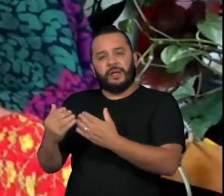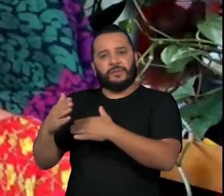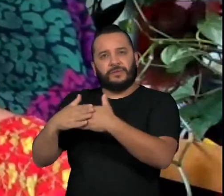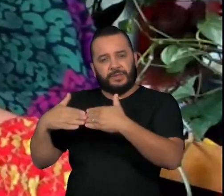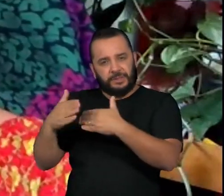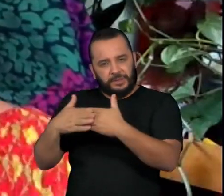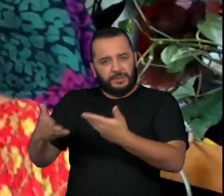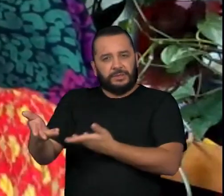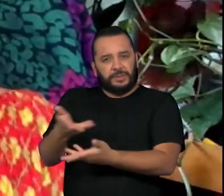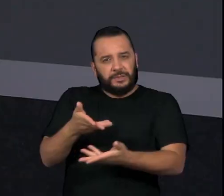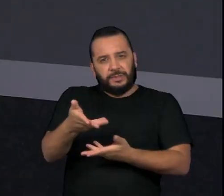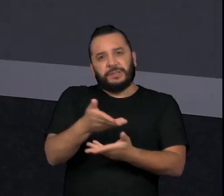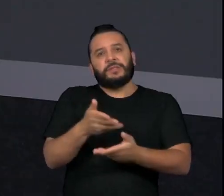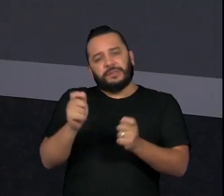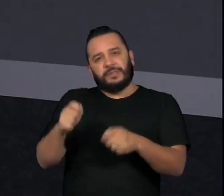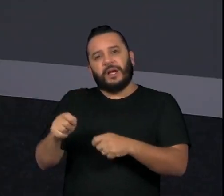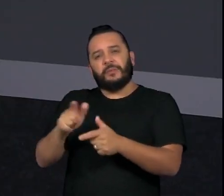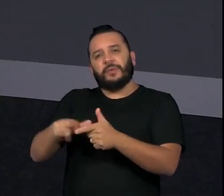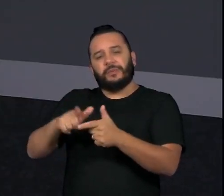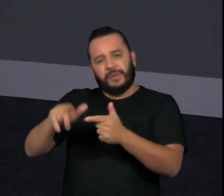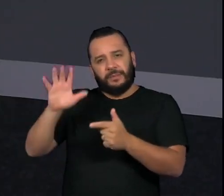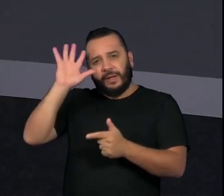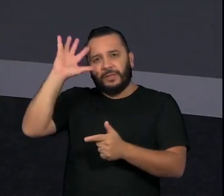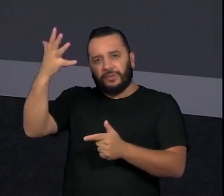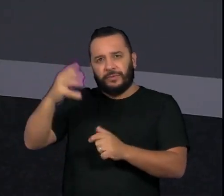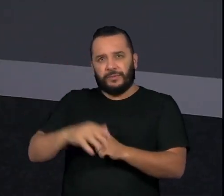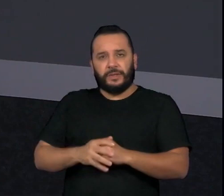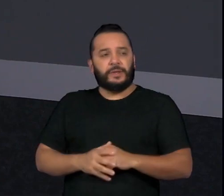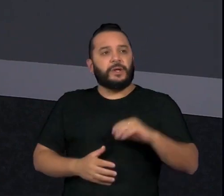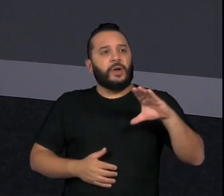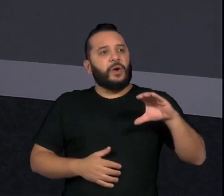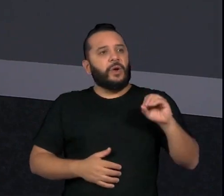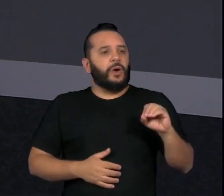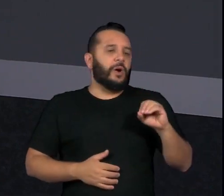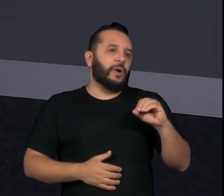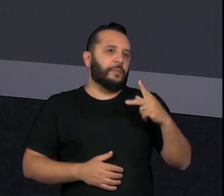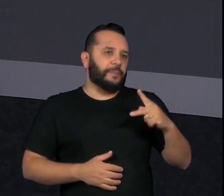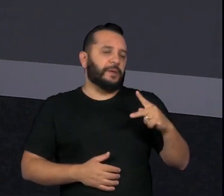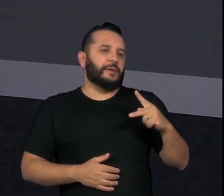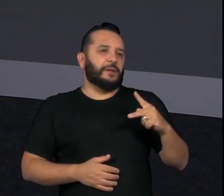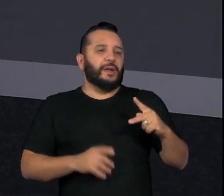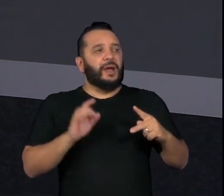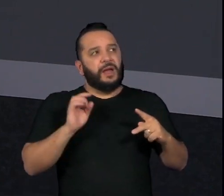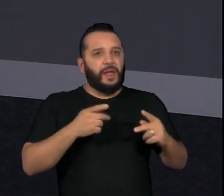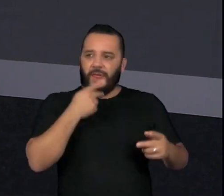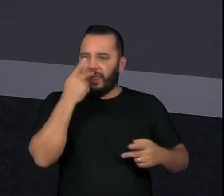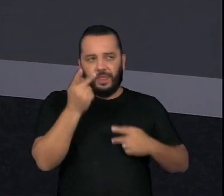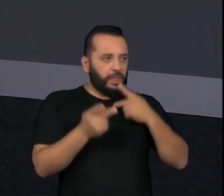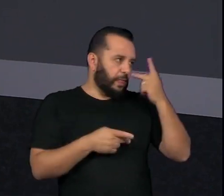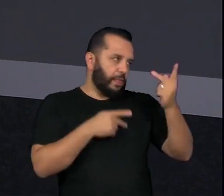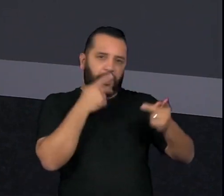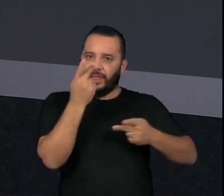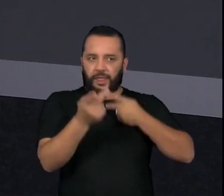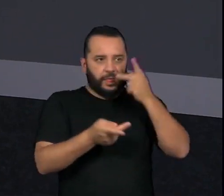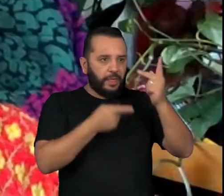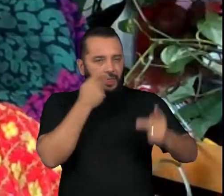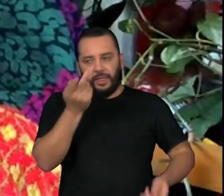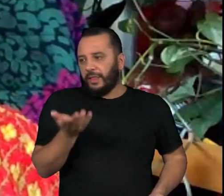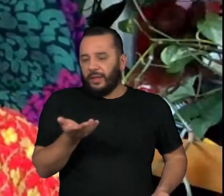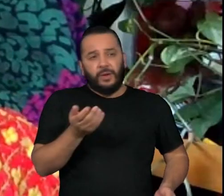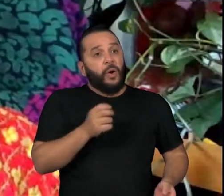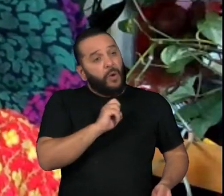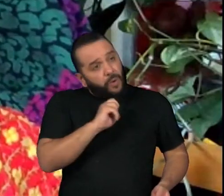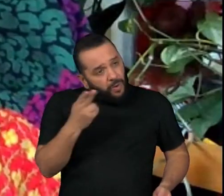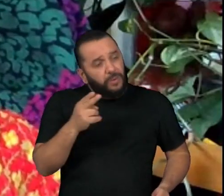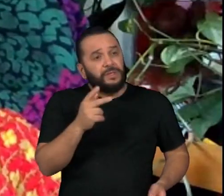contra o colapso climático. COP é muito blá blá blá, ou essas reuniões internacionais têm a sua função? Acho